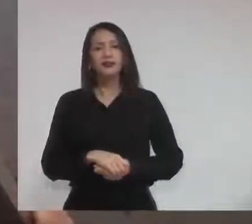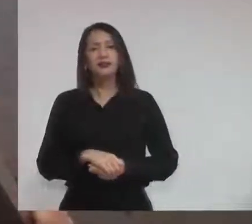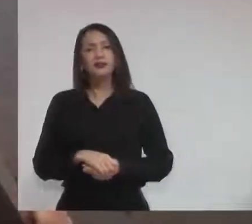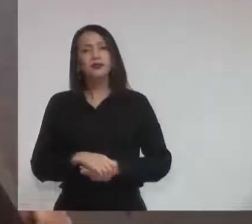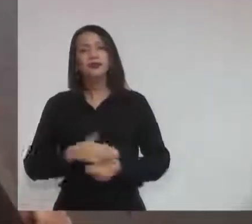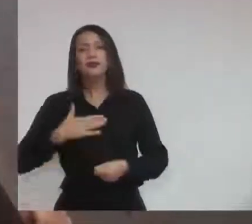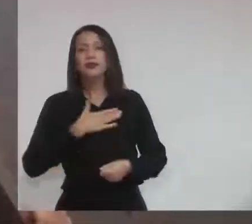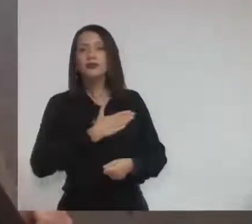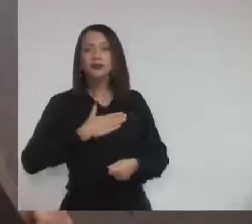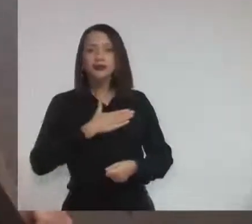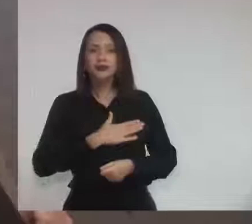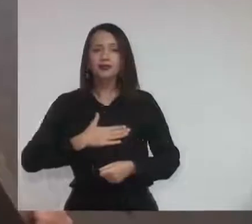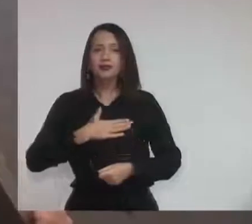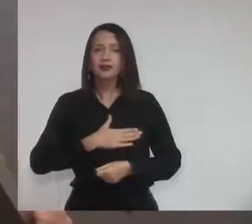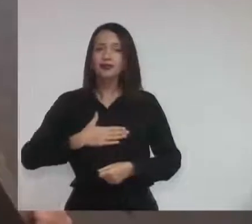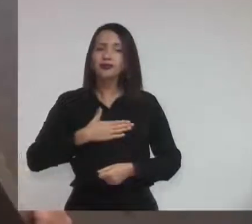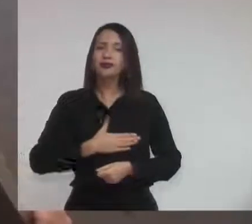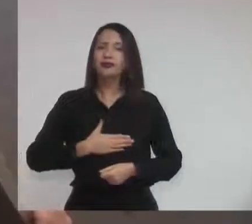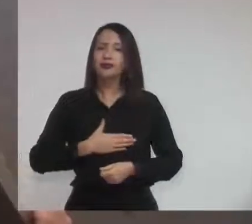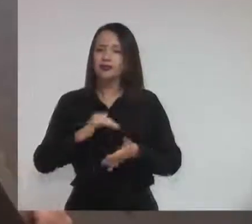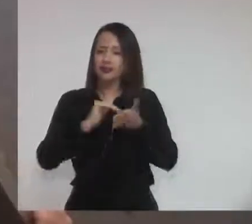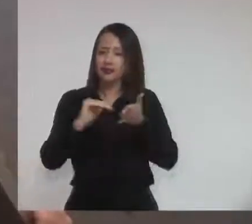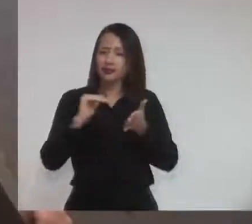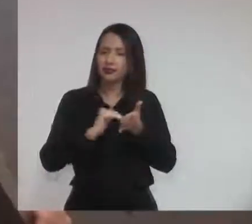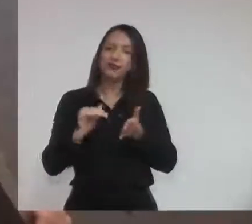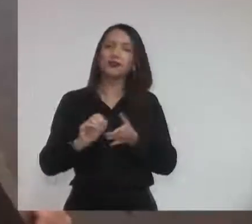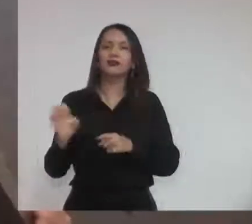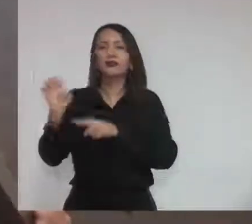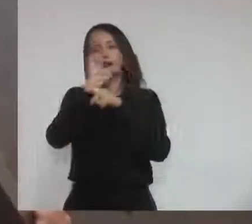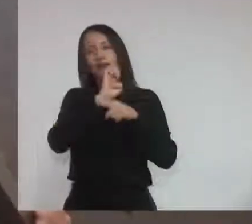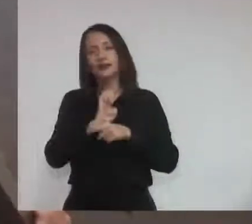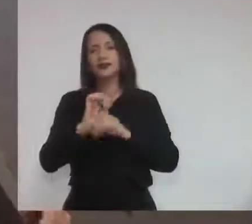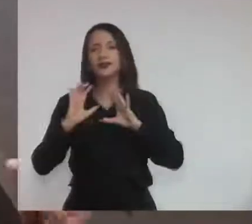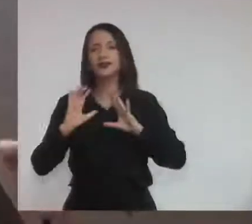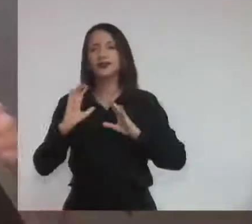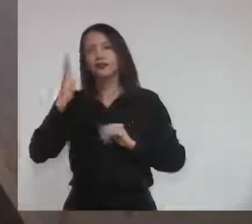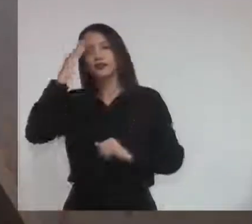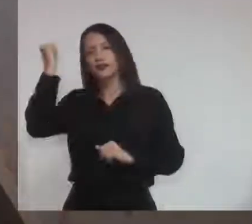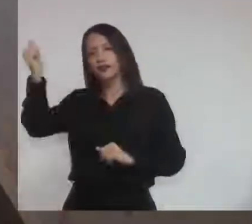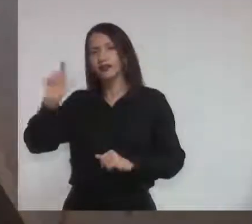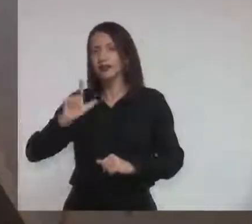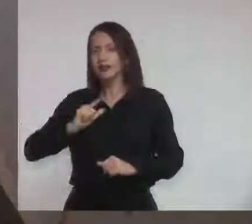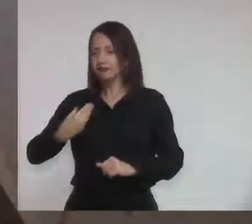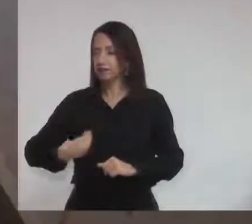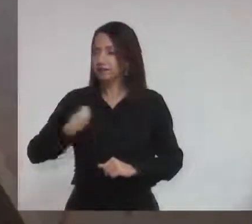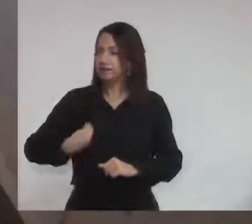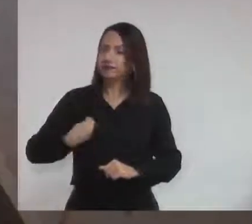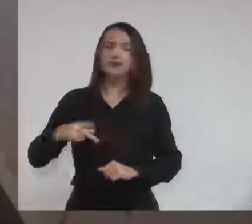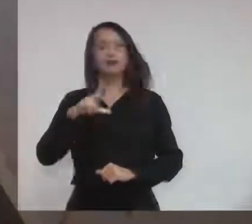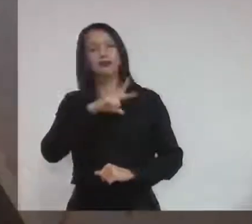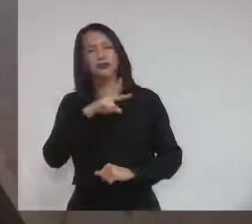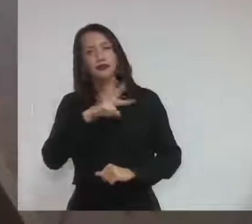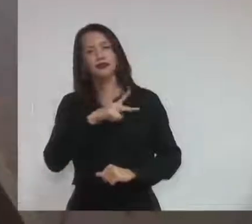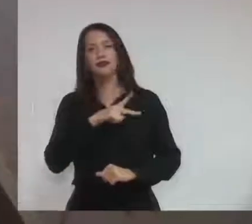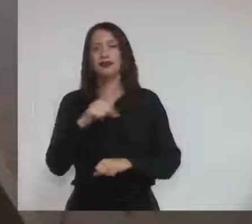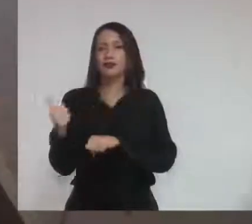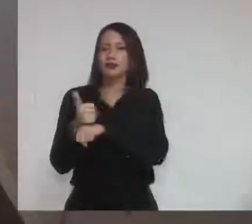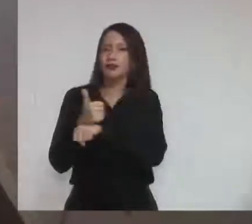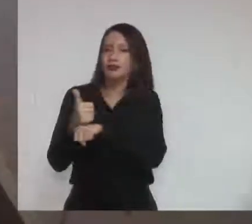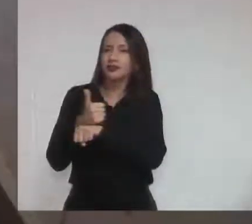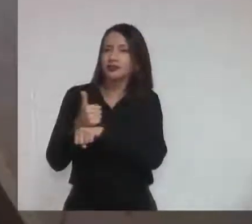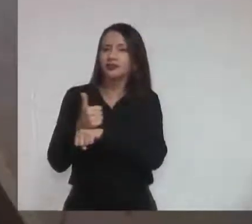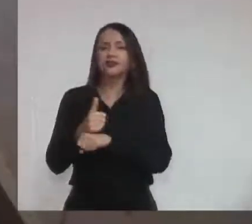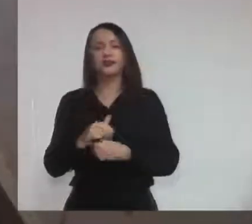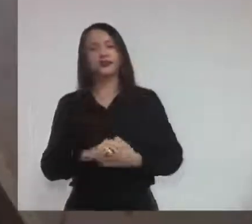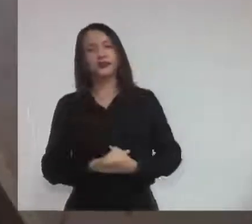Quero desejar ao secretário, ao Gustavo, todo sucesso na sua vida pessoal, particular e profissional.